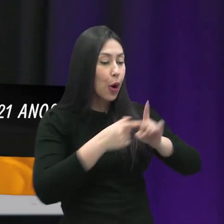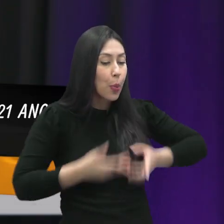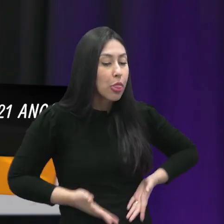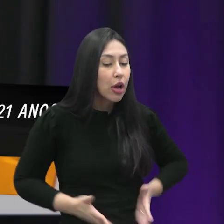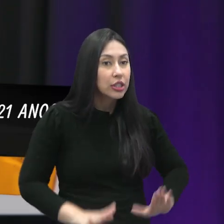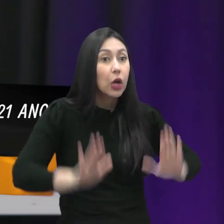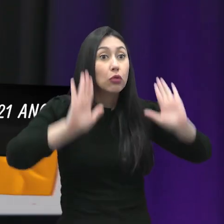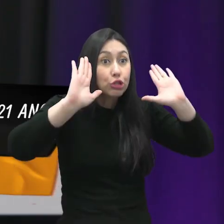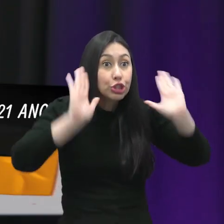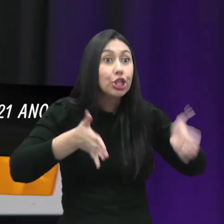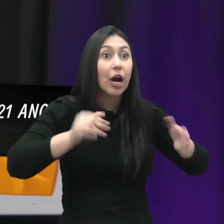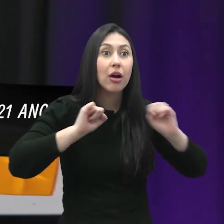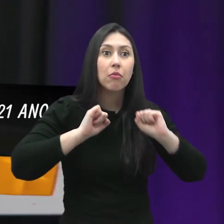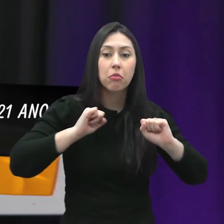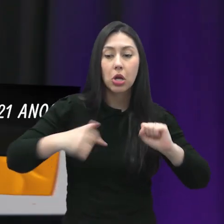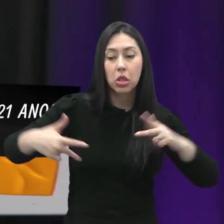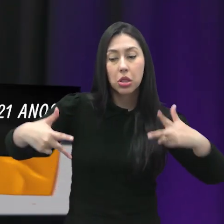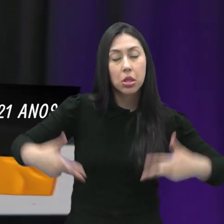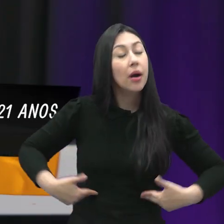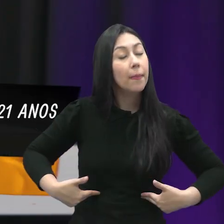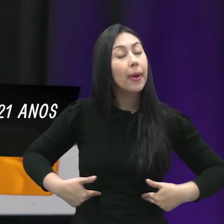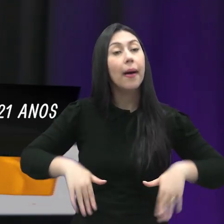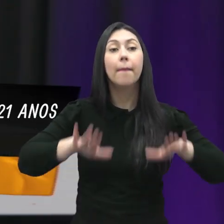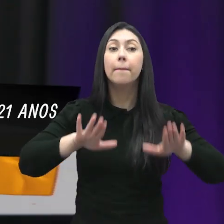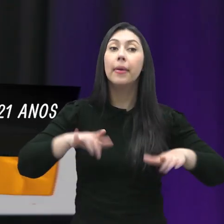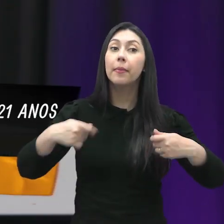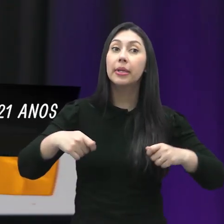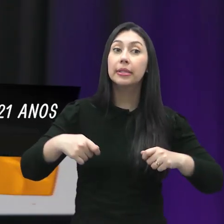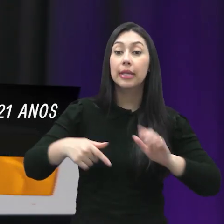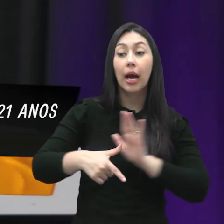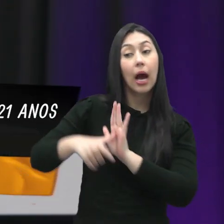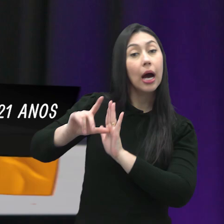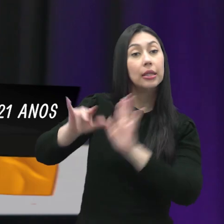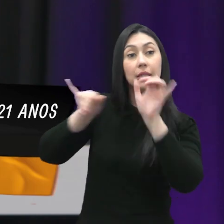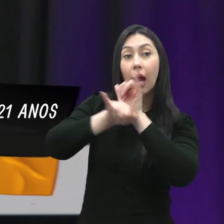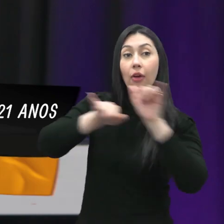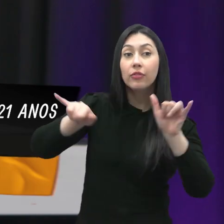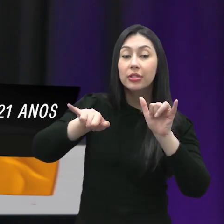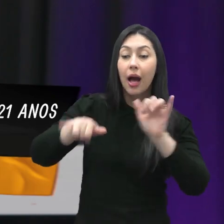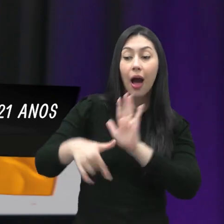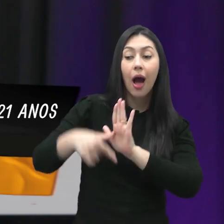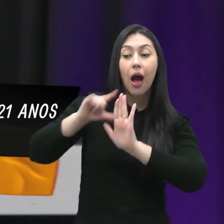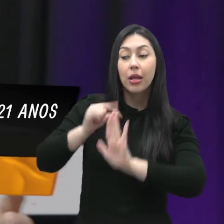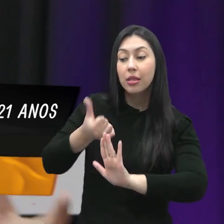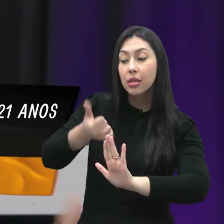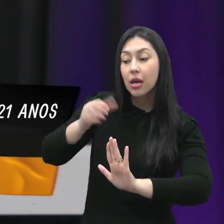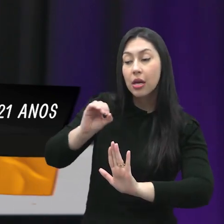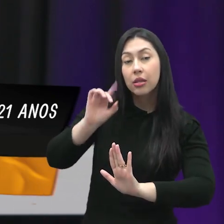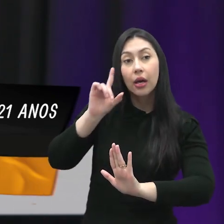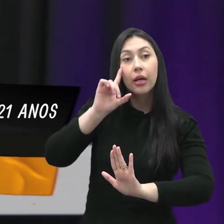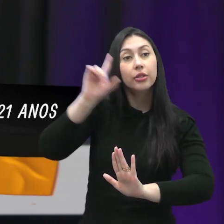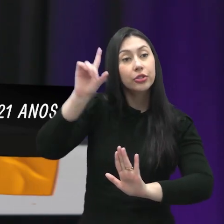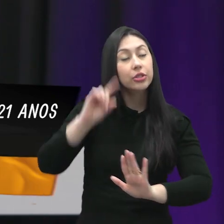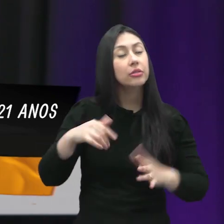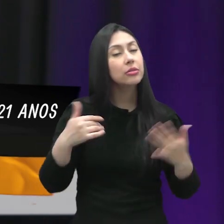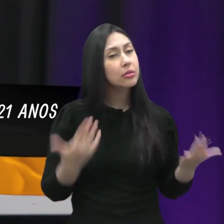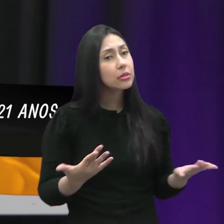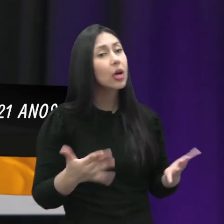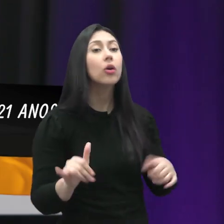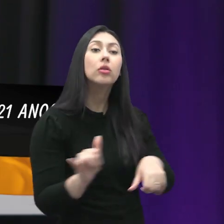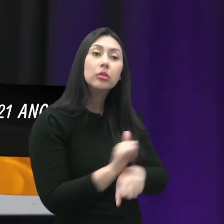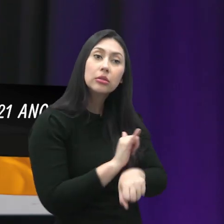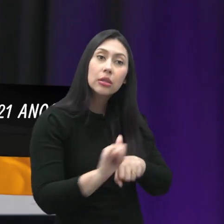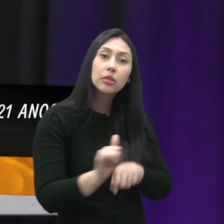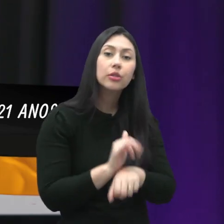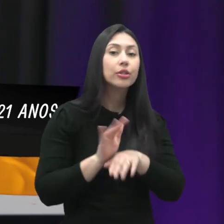desde que se respeite esse prazo de 60 dias para estar avisando o serviço público aí. Então, todos esses procedimentos que ajudam